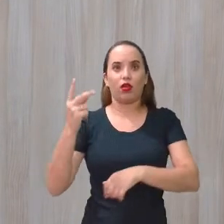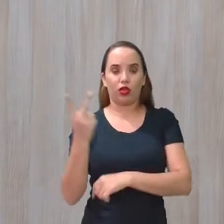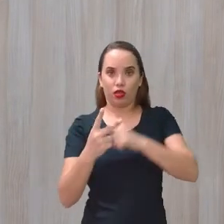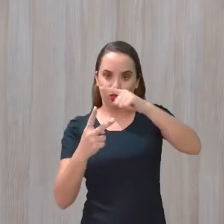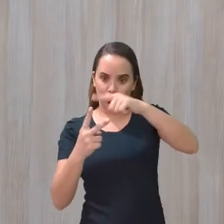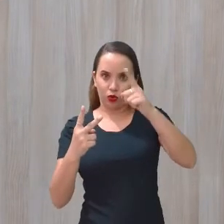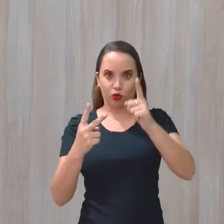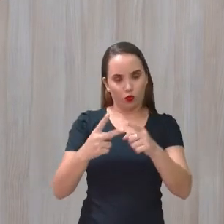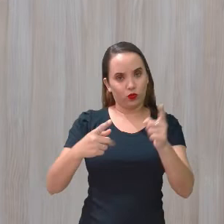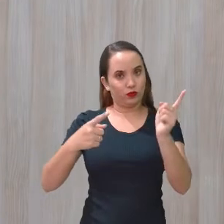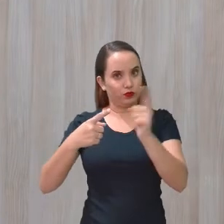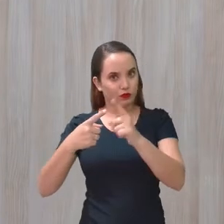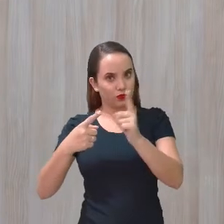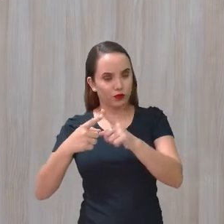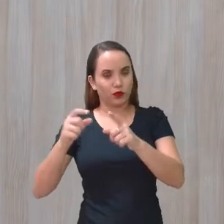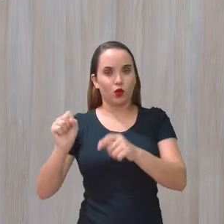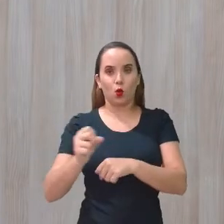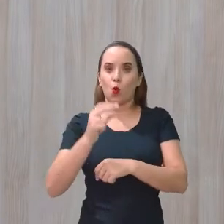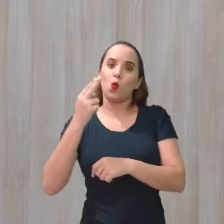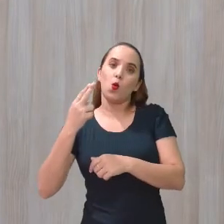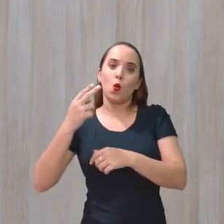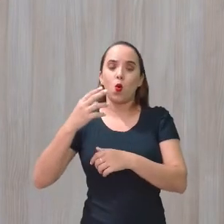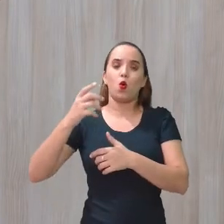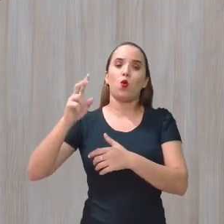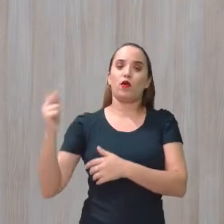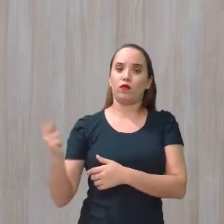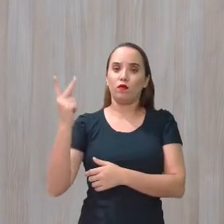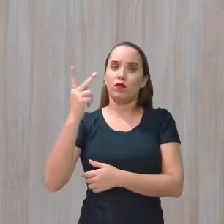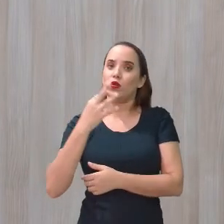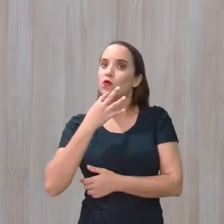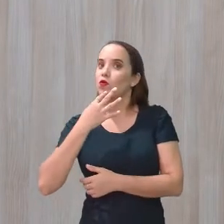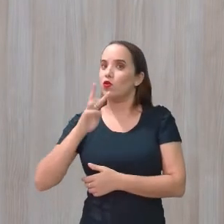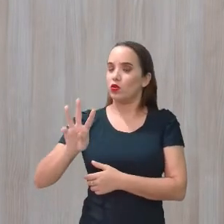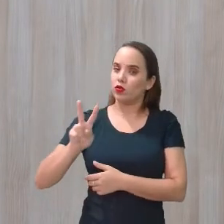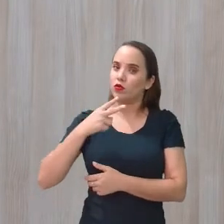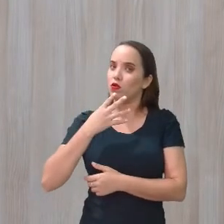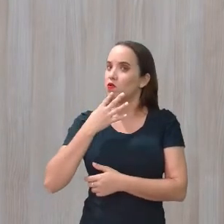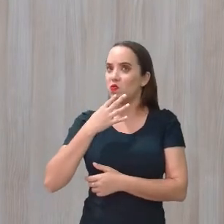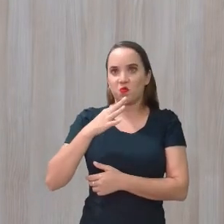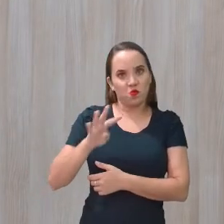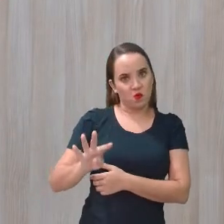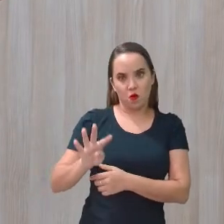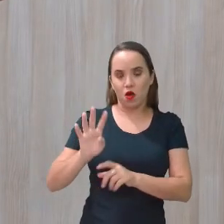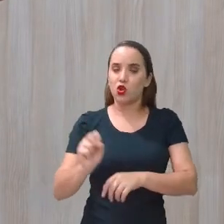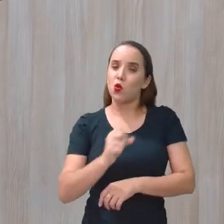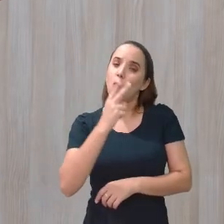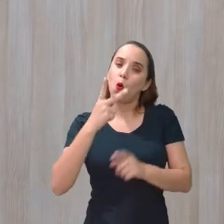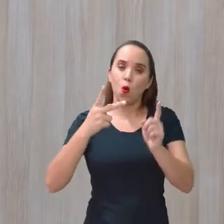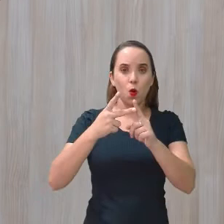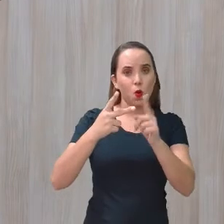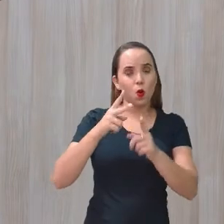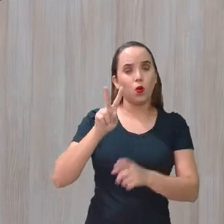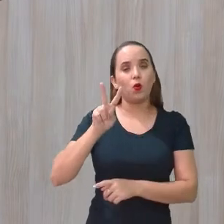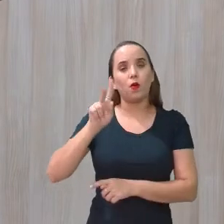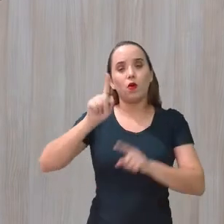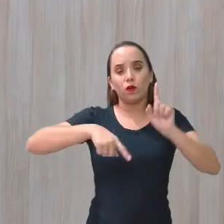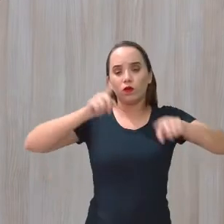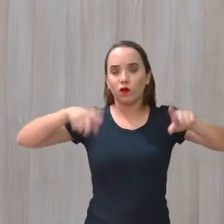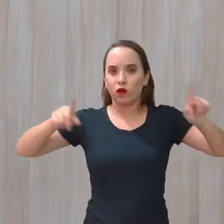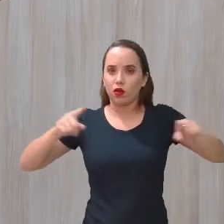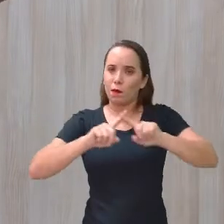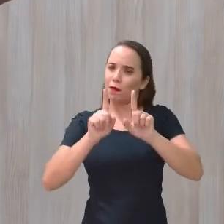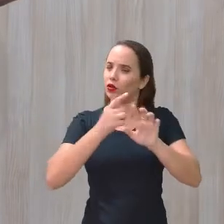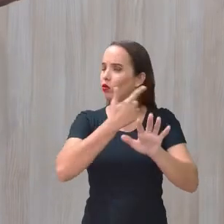situações. Ou elas são incógnitas, valores desconhecidos, ou elas são variáveis. Só que a gente vai ver a letra como variável em uma